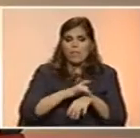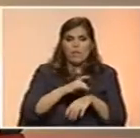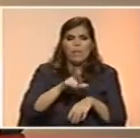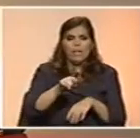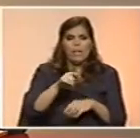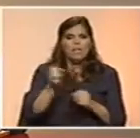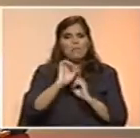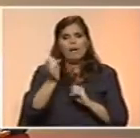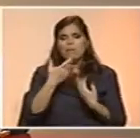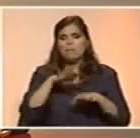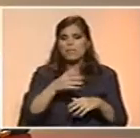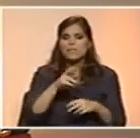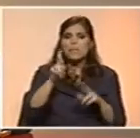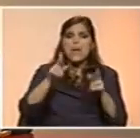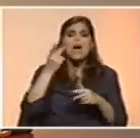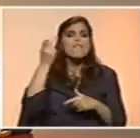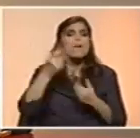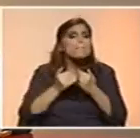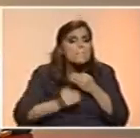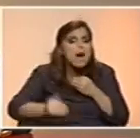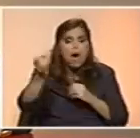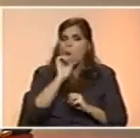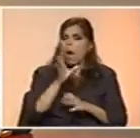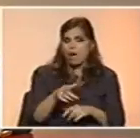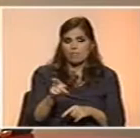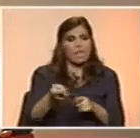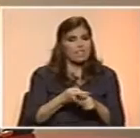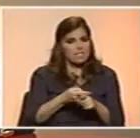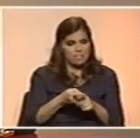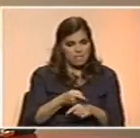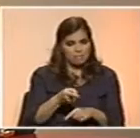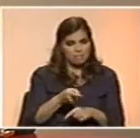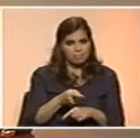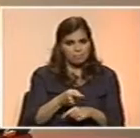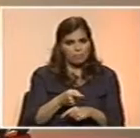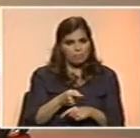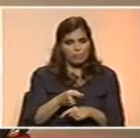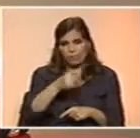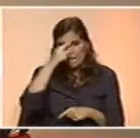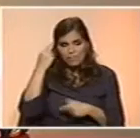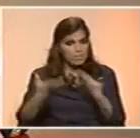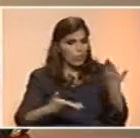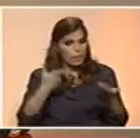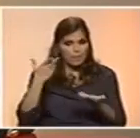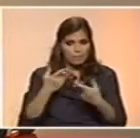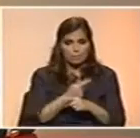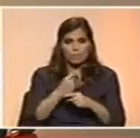têm uma maior esperança de vida. Sim. Sim. Isso é extremamente interessante. É difícil fazer essas comparações. Sim, é? Sem dúvida. É